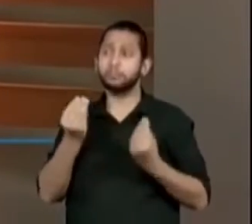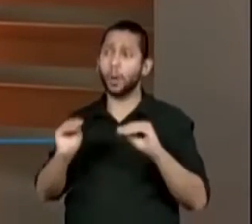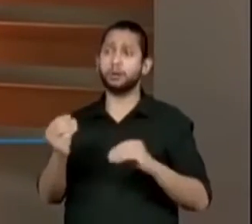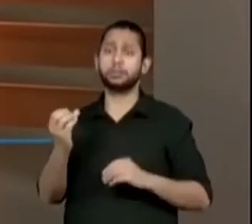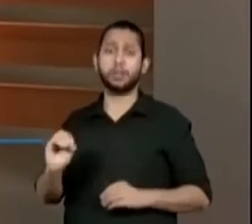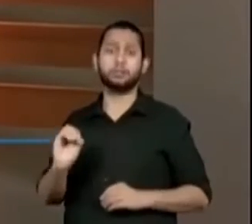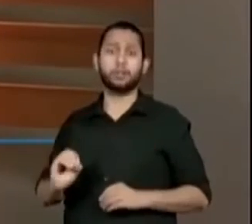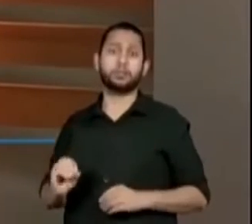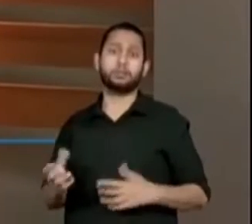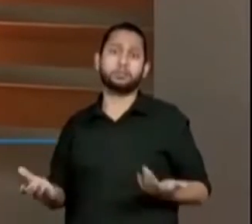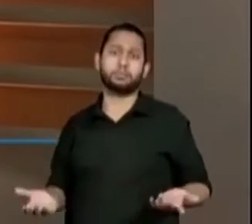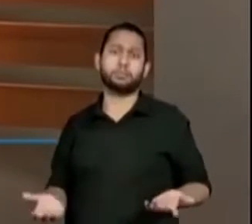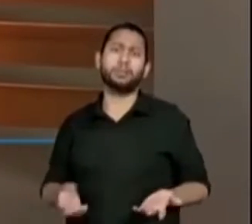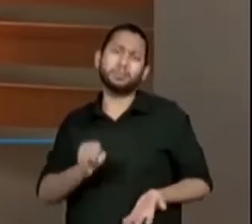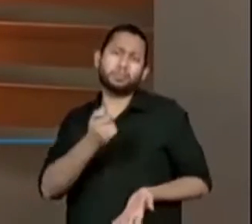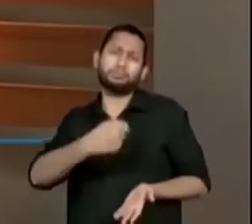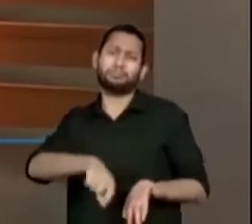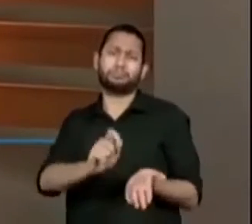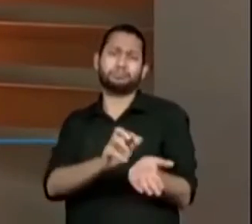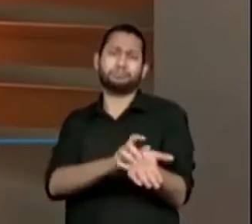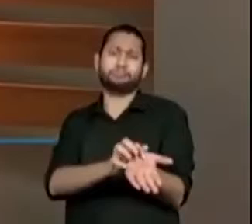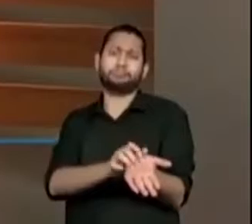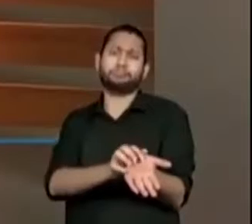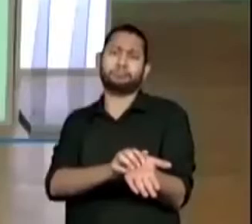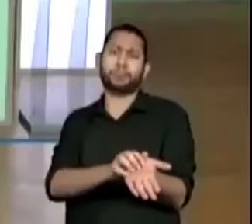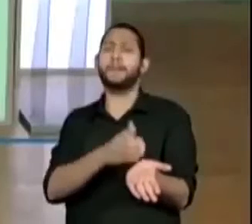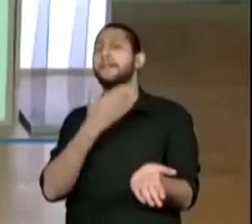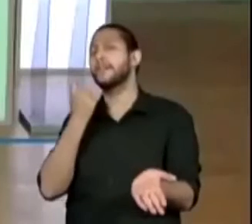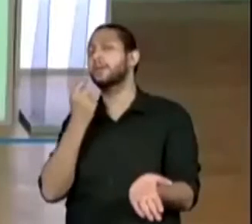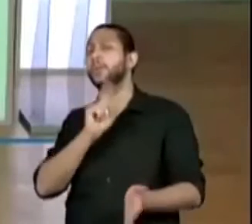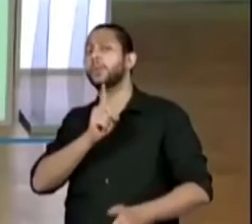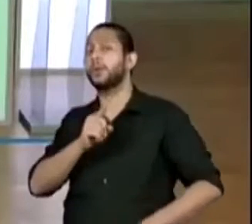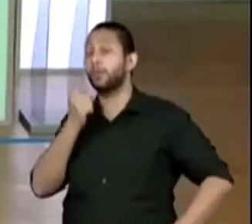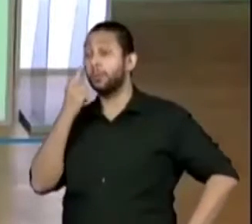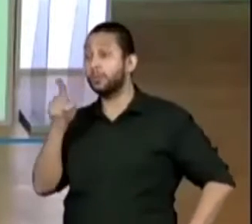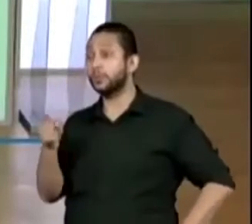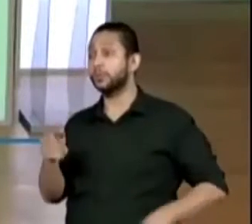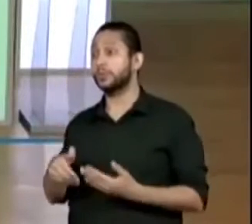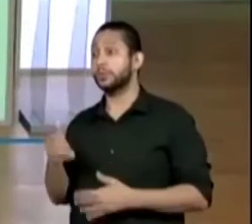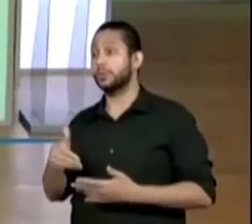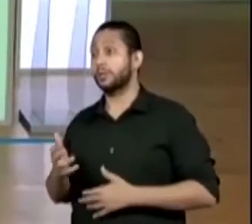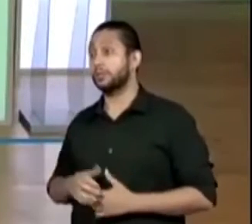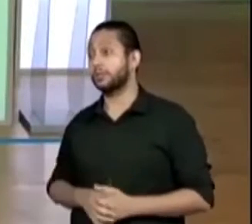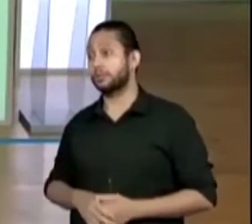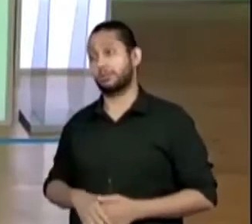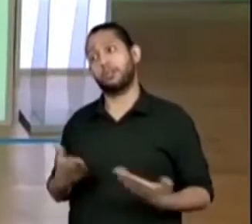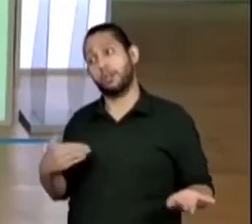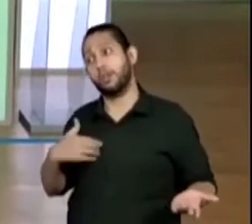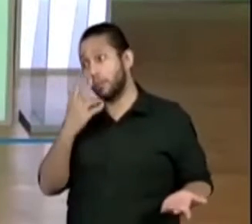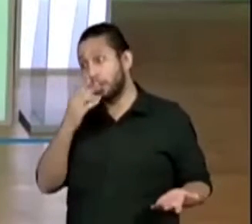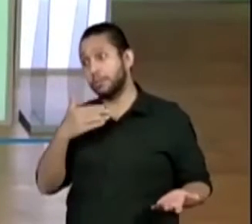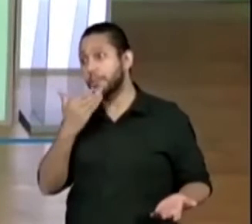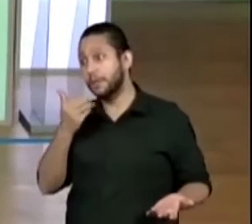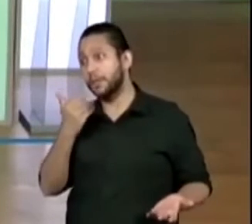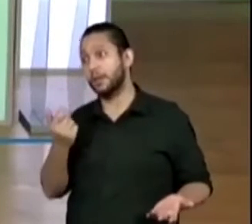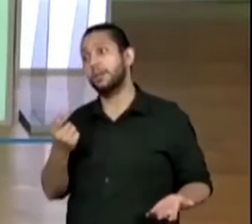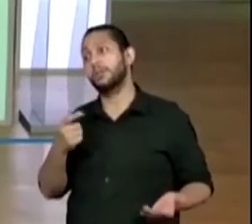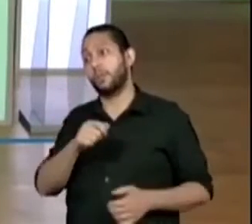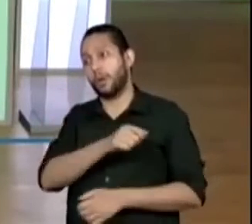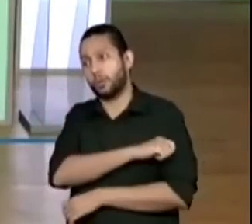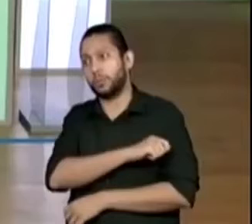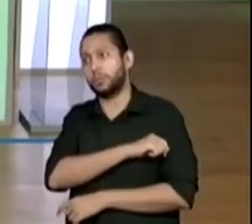por 10. Será que é mais fácil, assim com essa regrinha? E aí? Eu acho bem mais fácil. E ó, é mais fácil? Os estudantes também